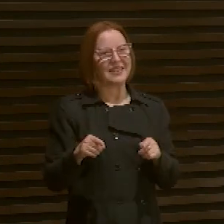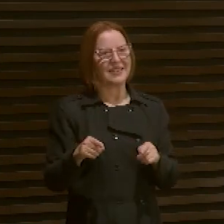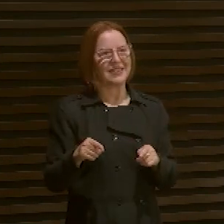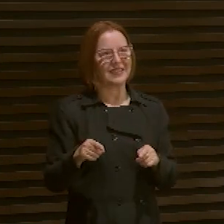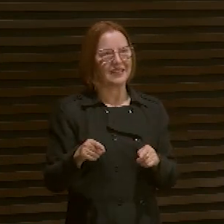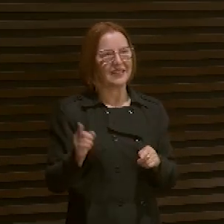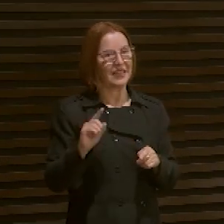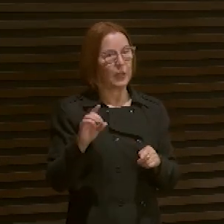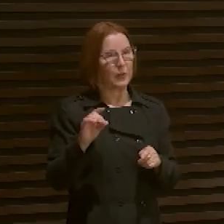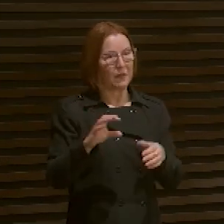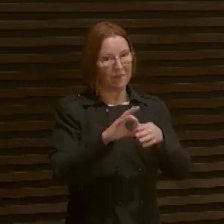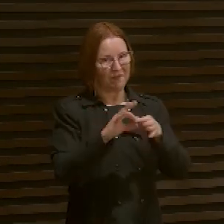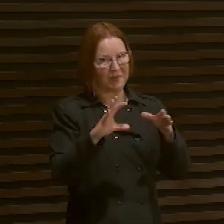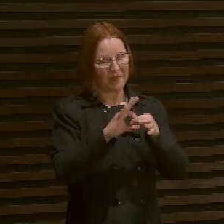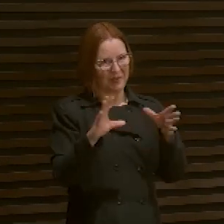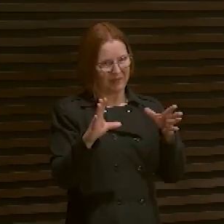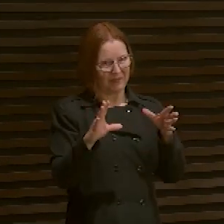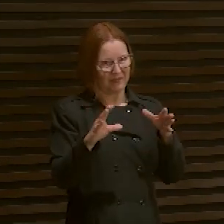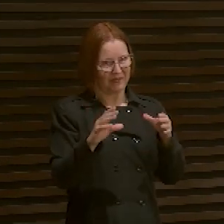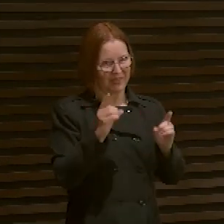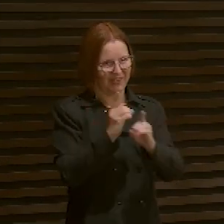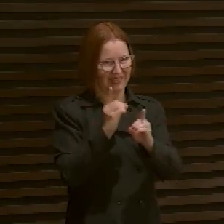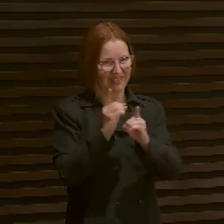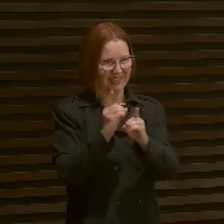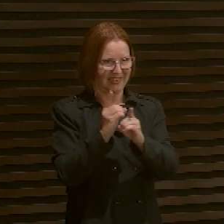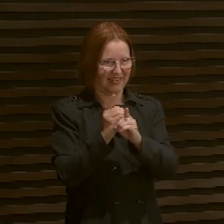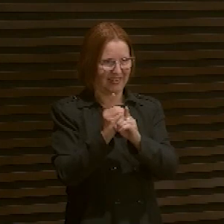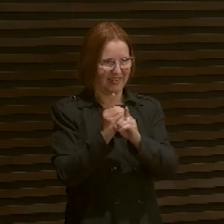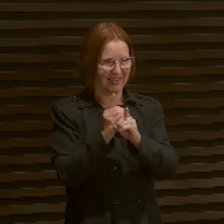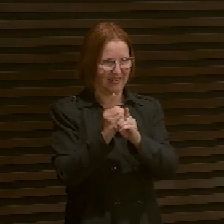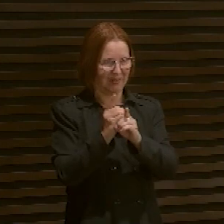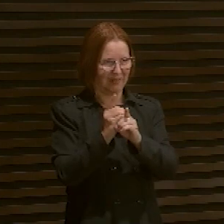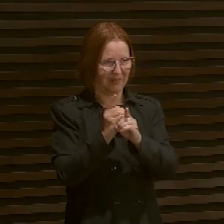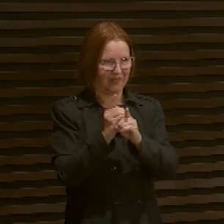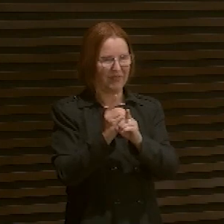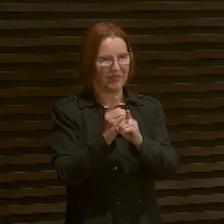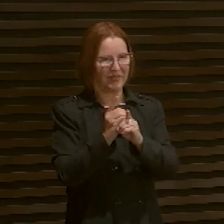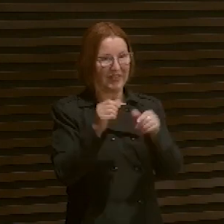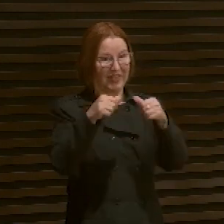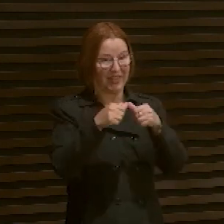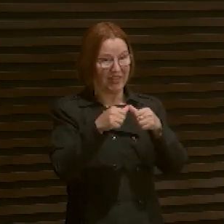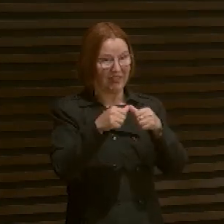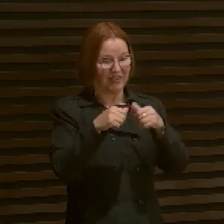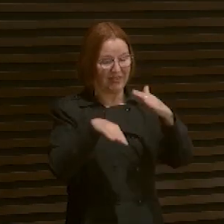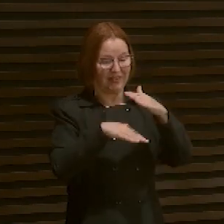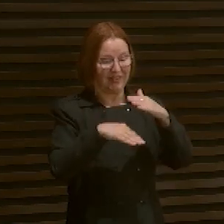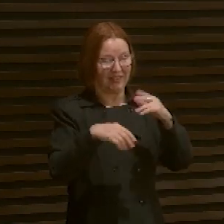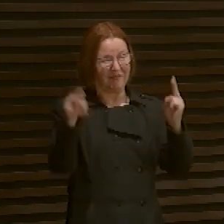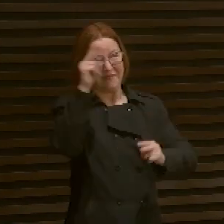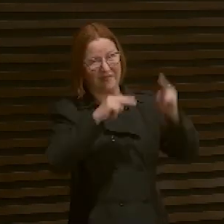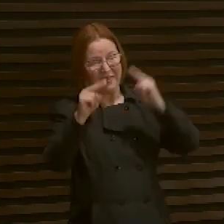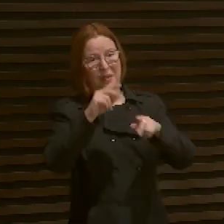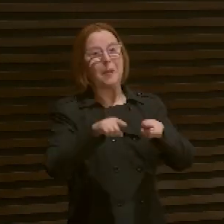apenas permitiu que aqueles irmãos pegassem a tempestade, como ele também compeliu